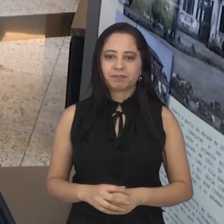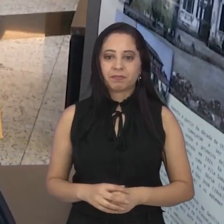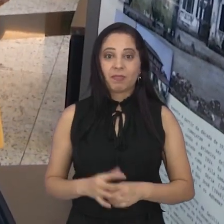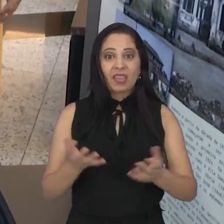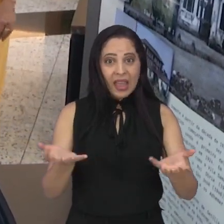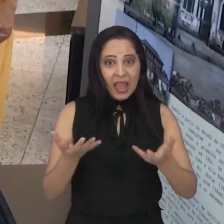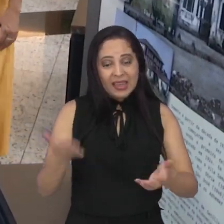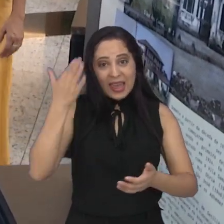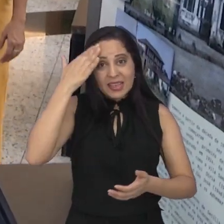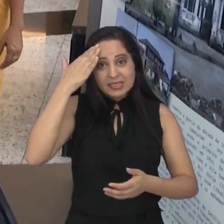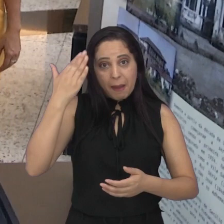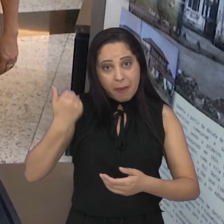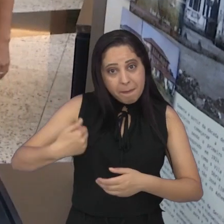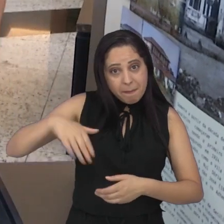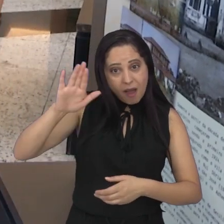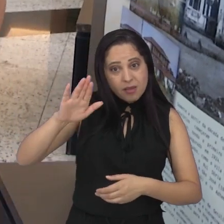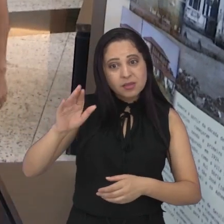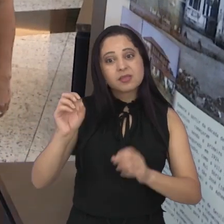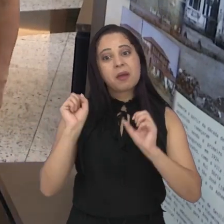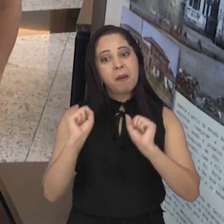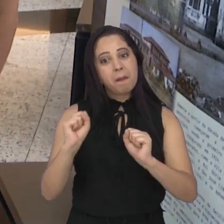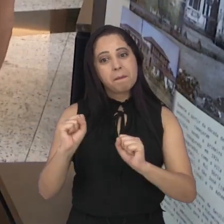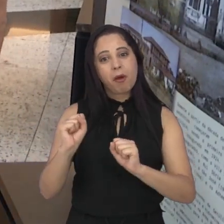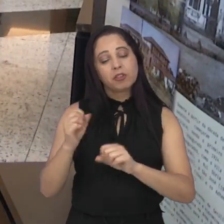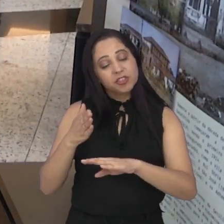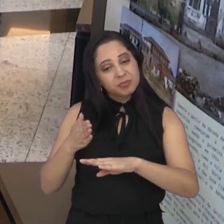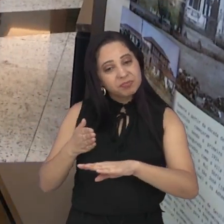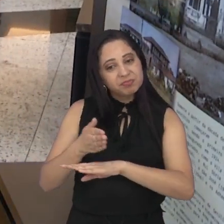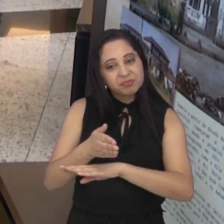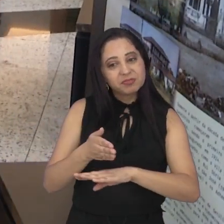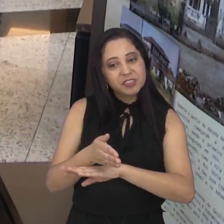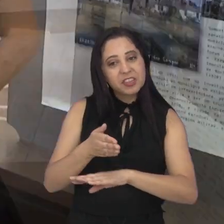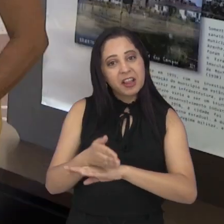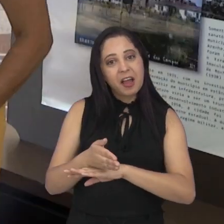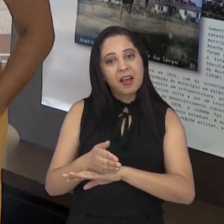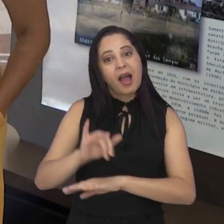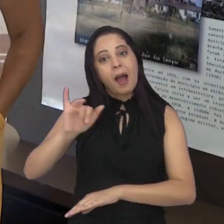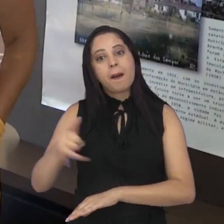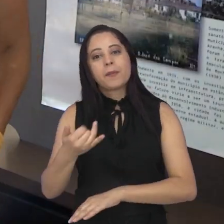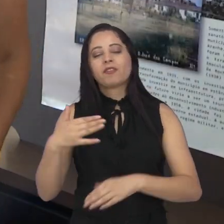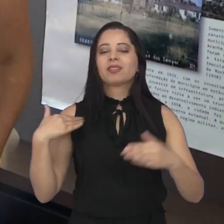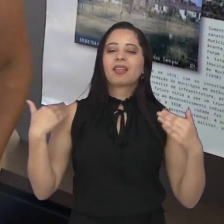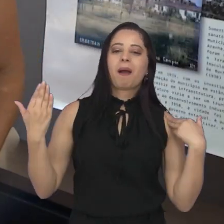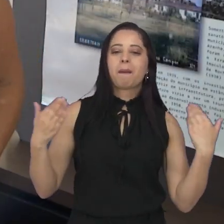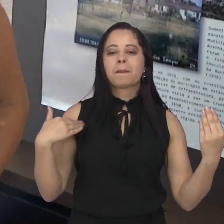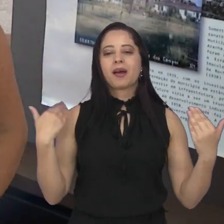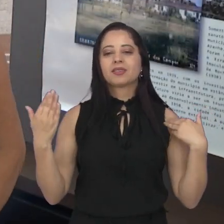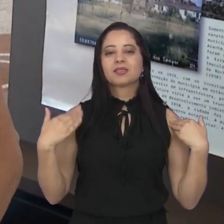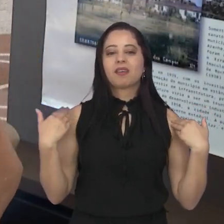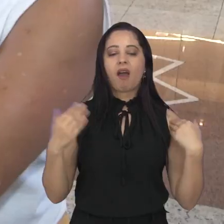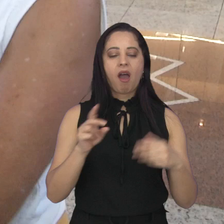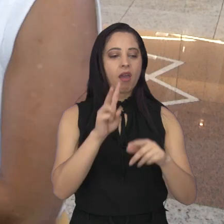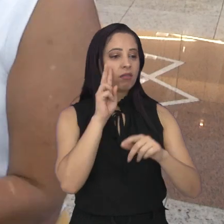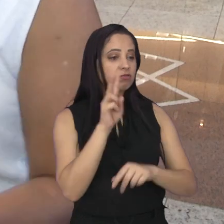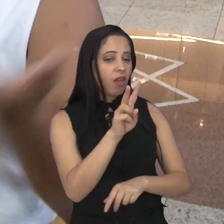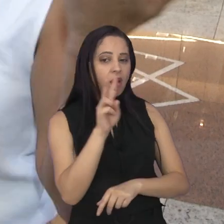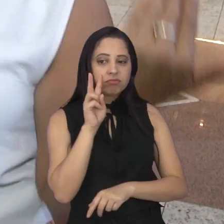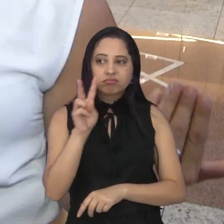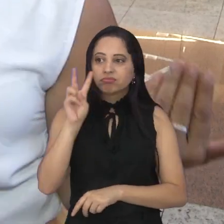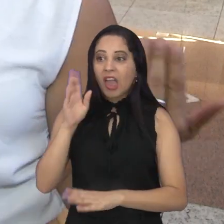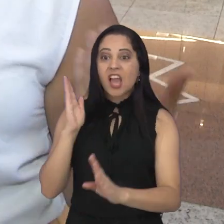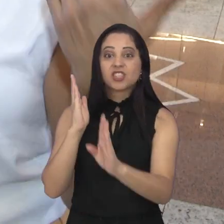para quem quiser saber mais sobre essa história, é só seguir o exemplo da Elisene. Ela aproveitou o passeio e ainda